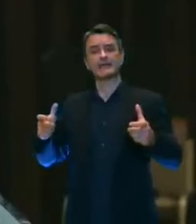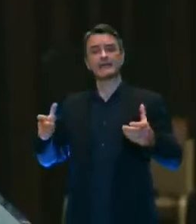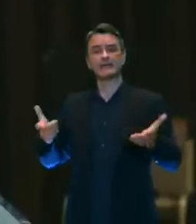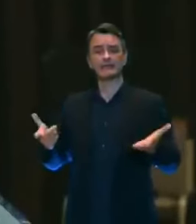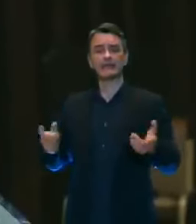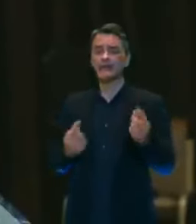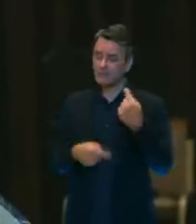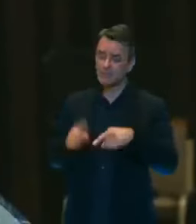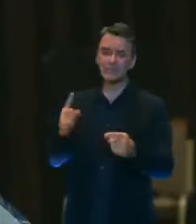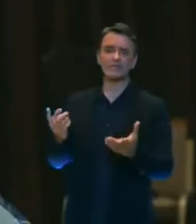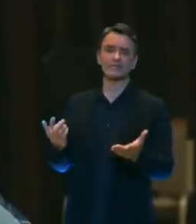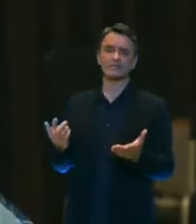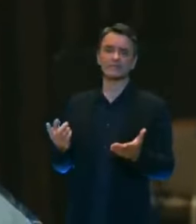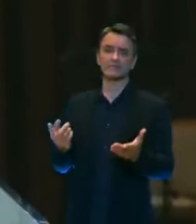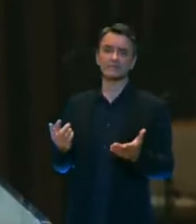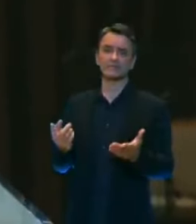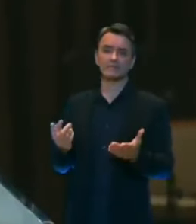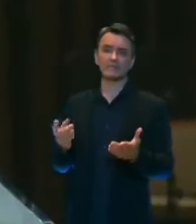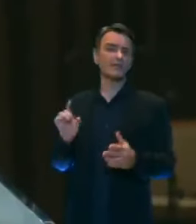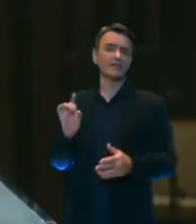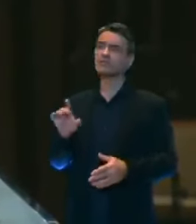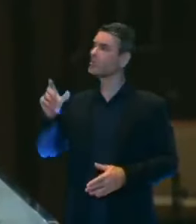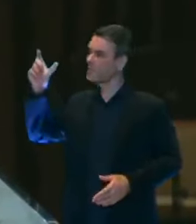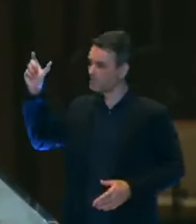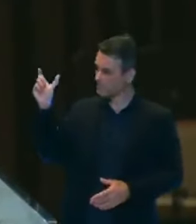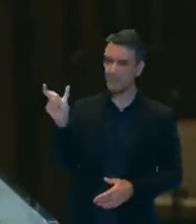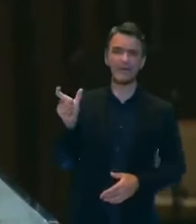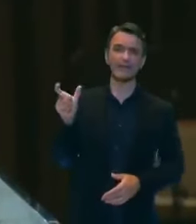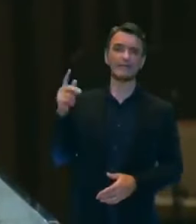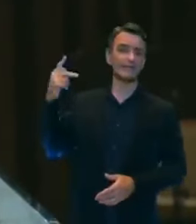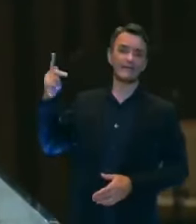prosperar? Basta uma palavra.